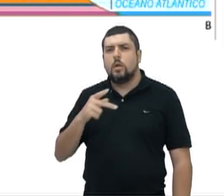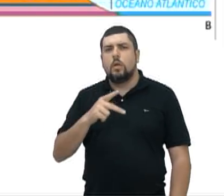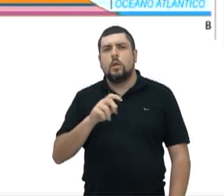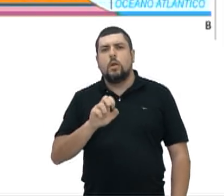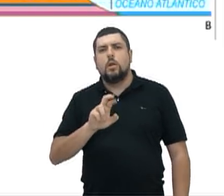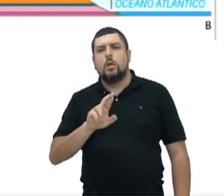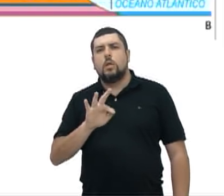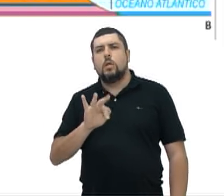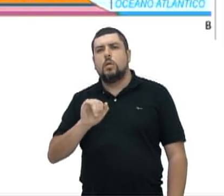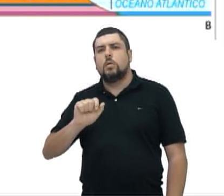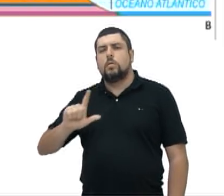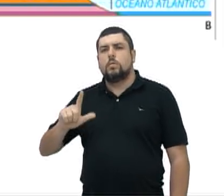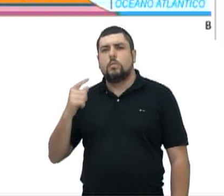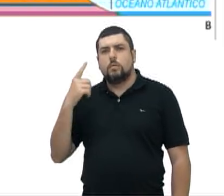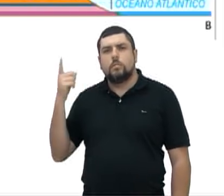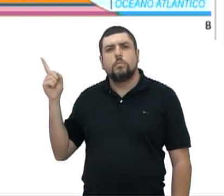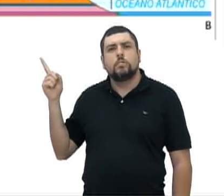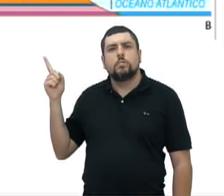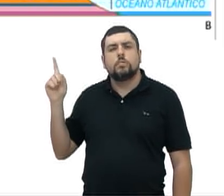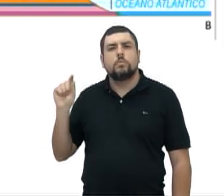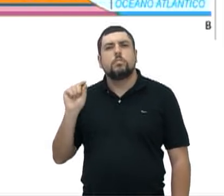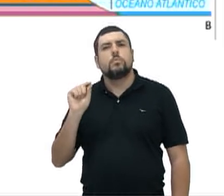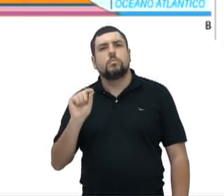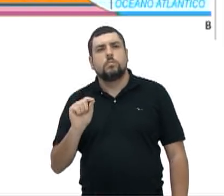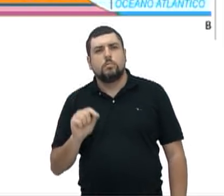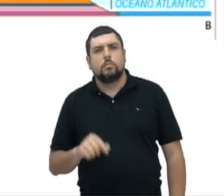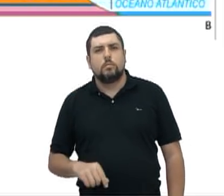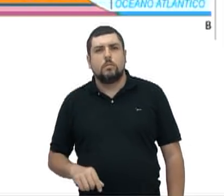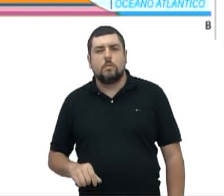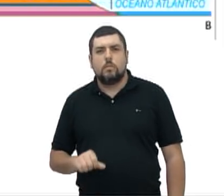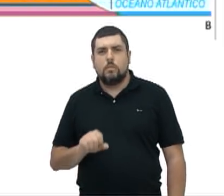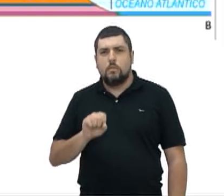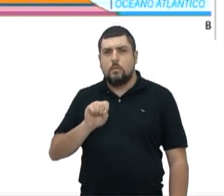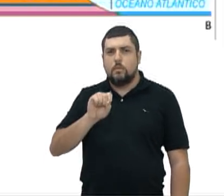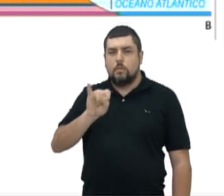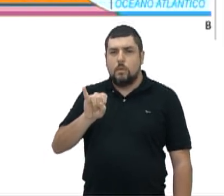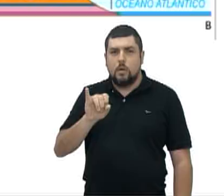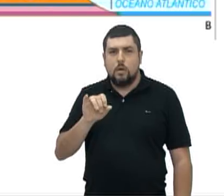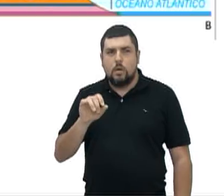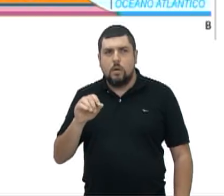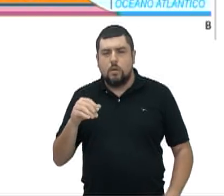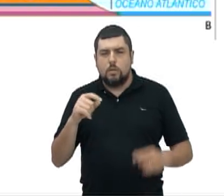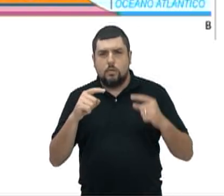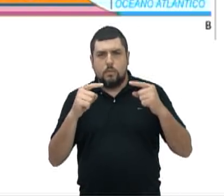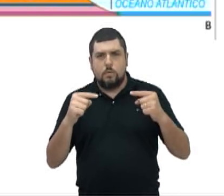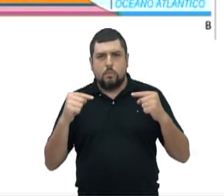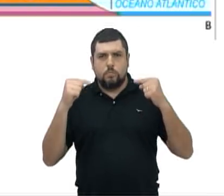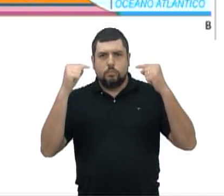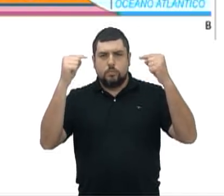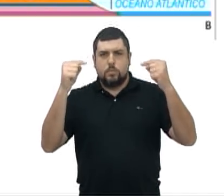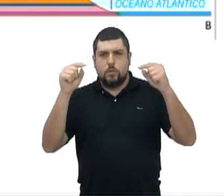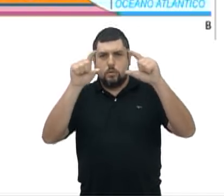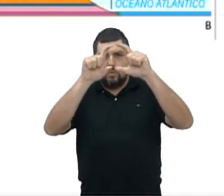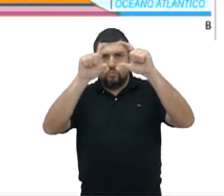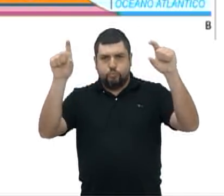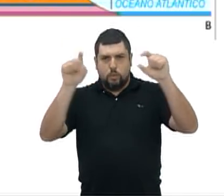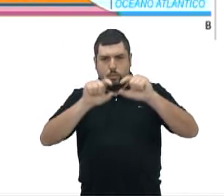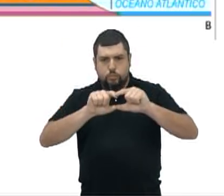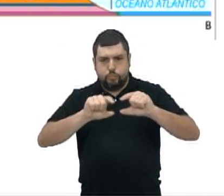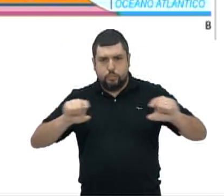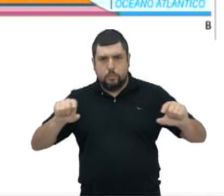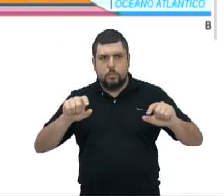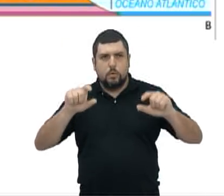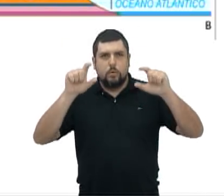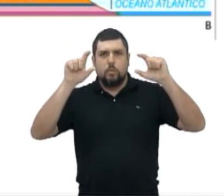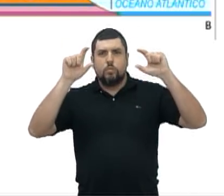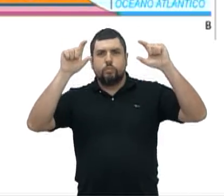atenção na tela. Se você observar na figura superior, na parte de cima, você vai ver a América